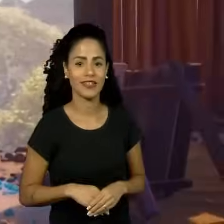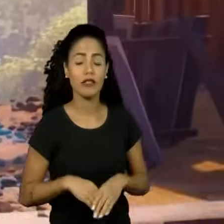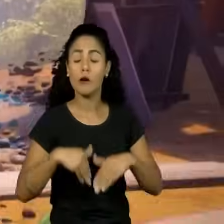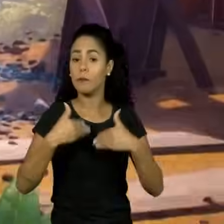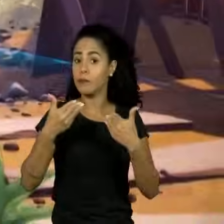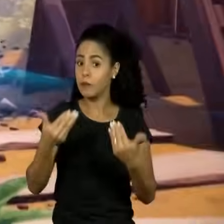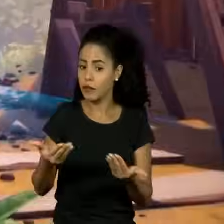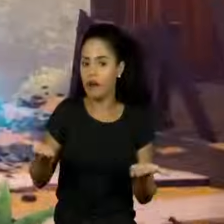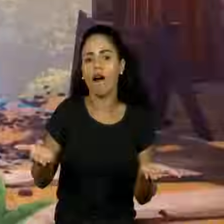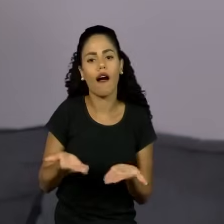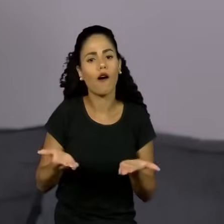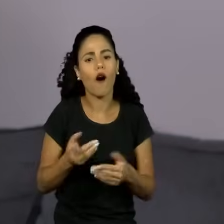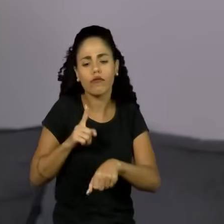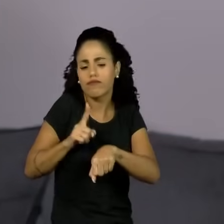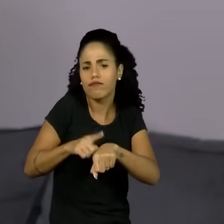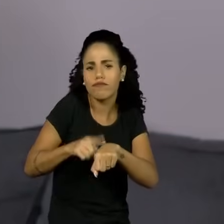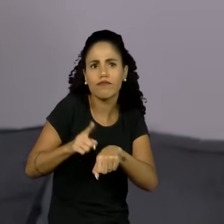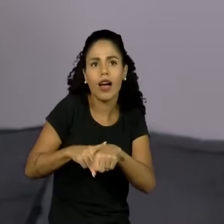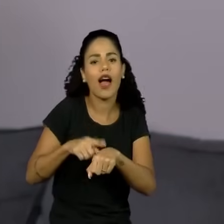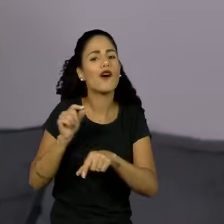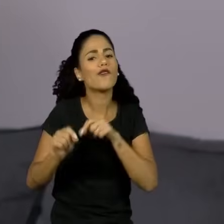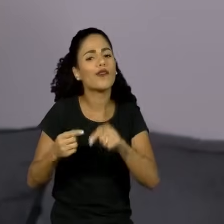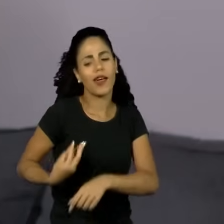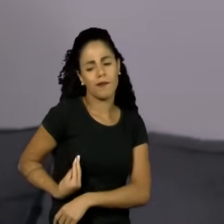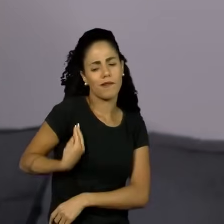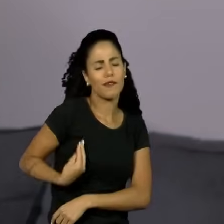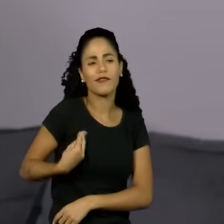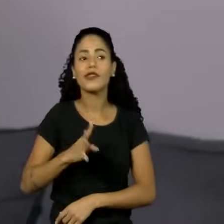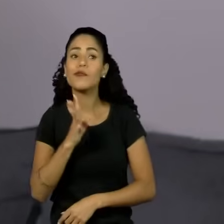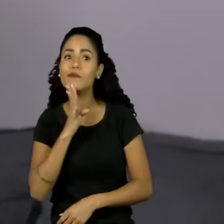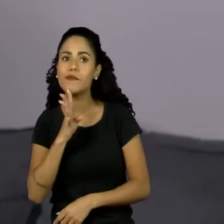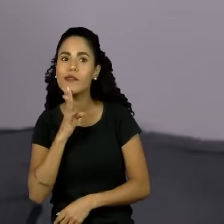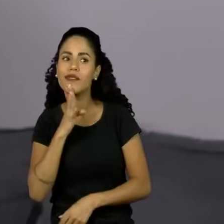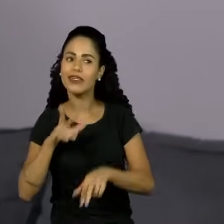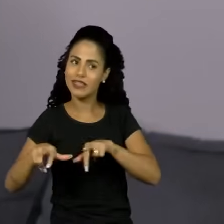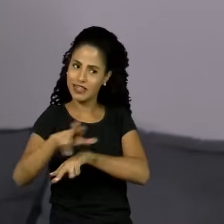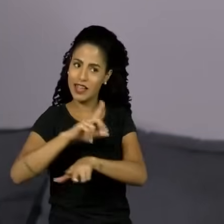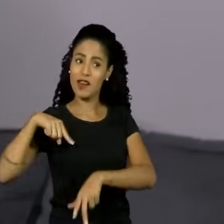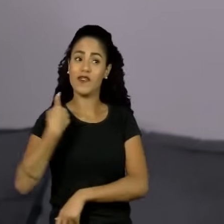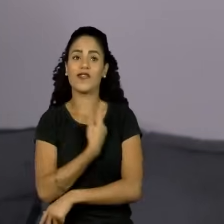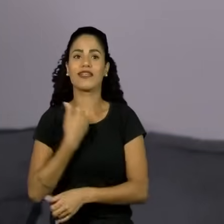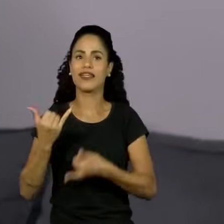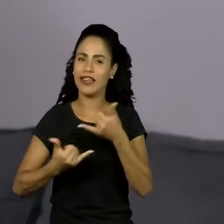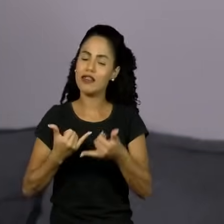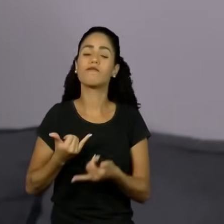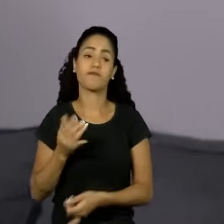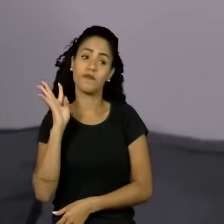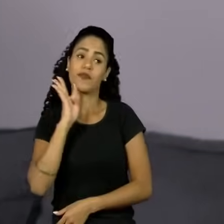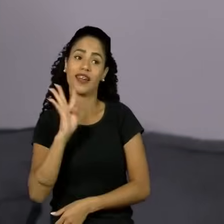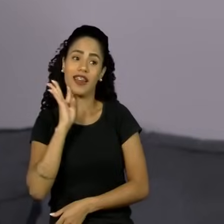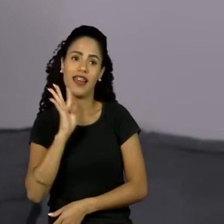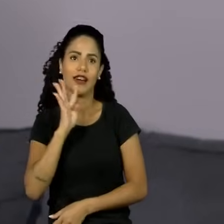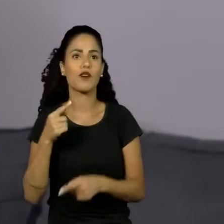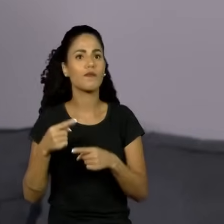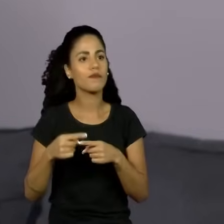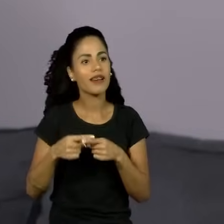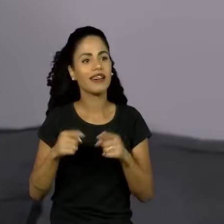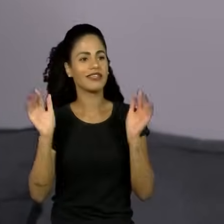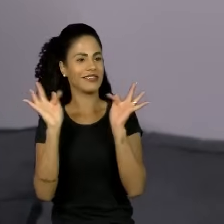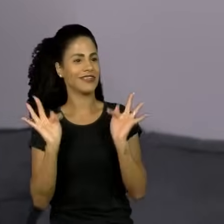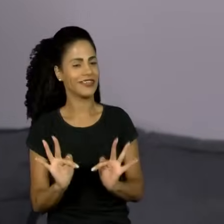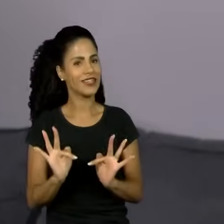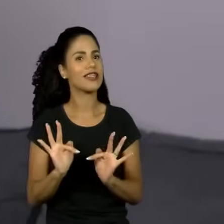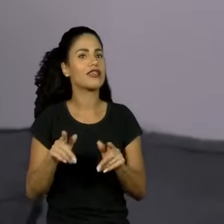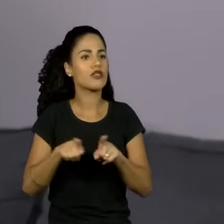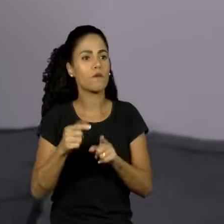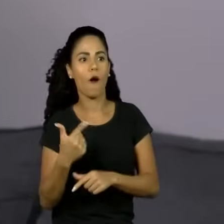tirar um tempinho aí da sua vida para conhecer os nossos jogos, eu acho que além de sair muito feliz, você vai